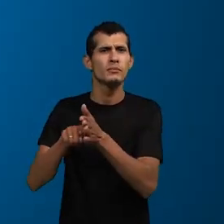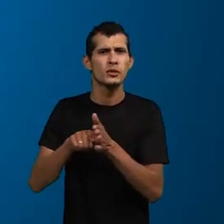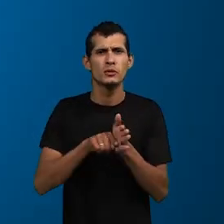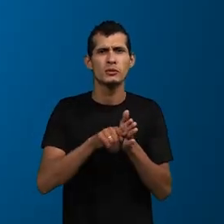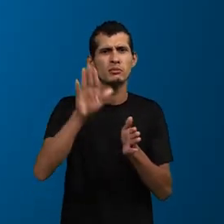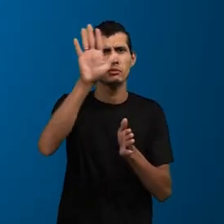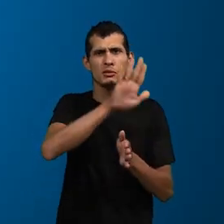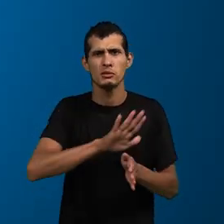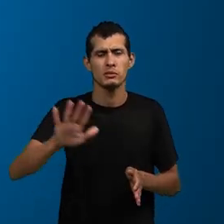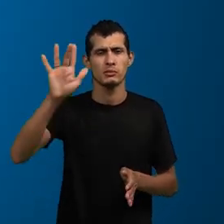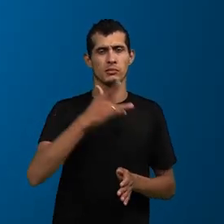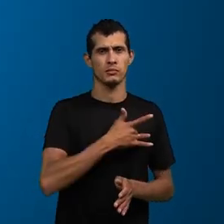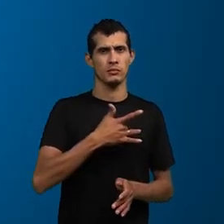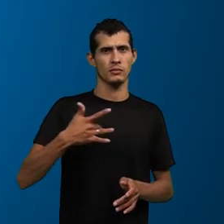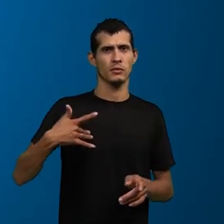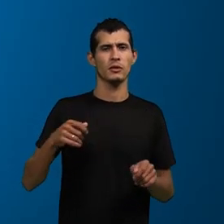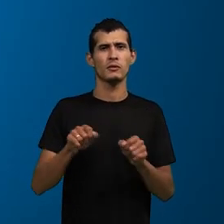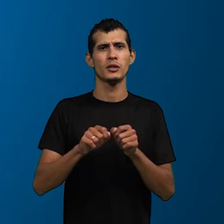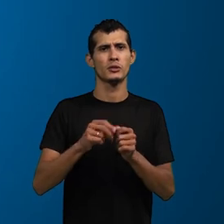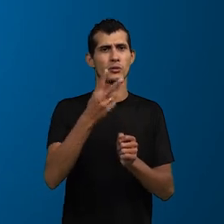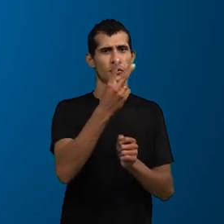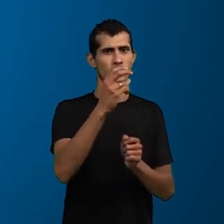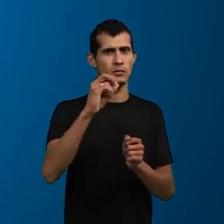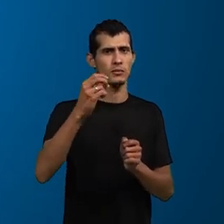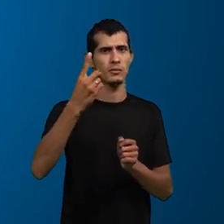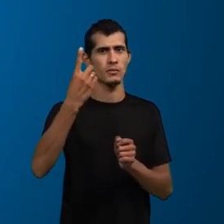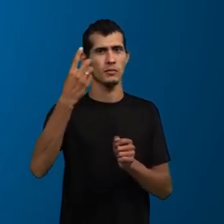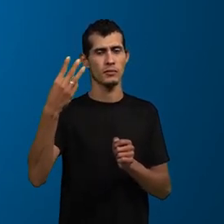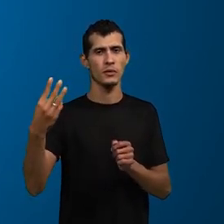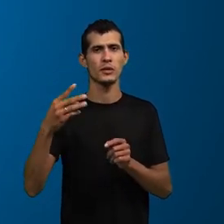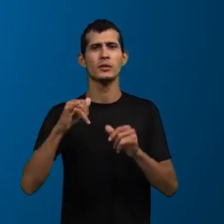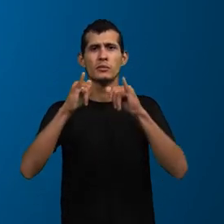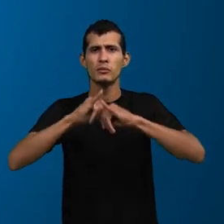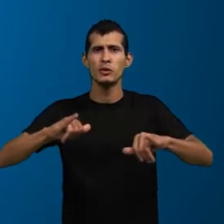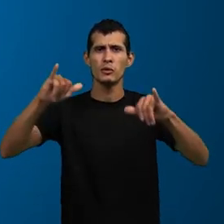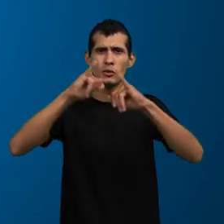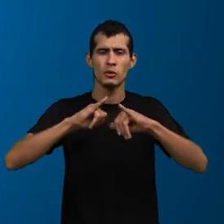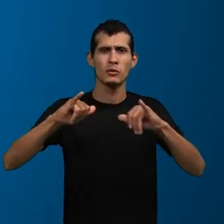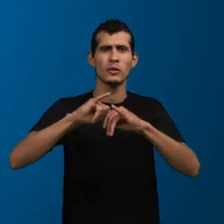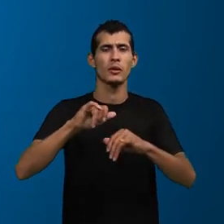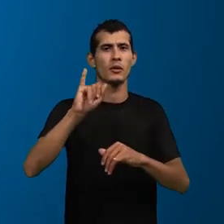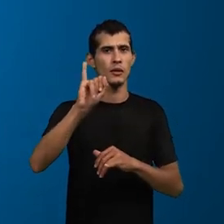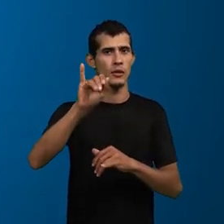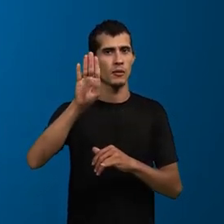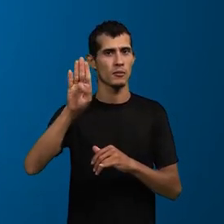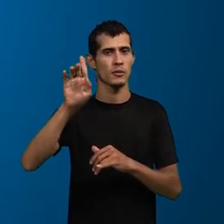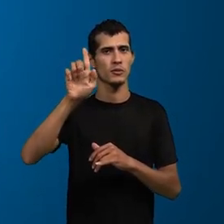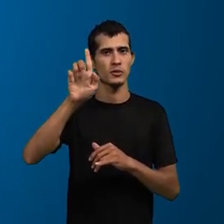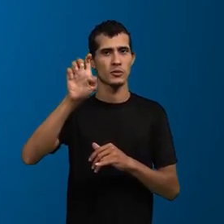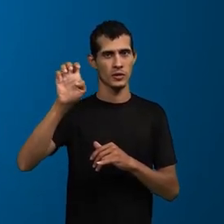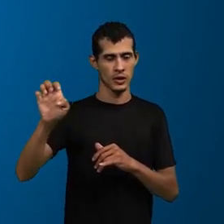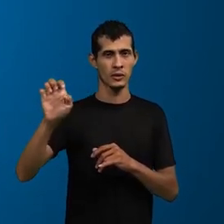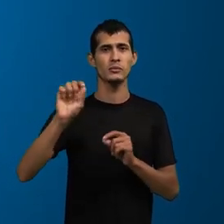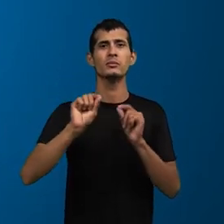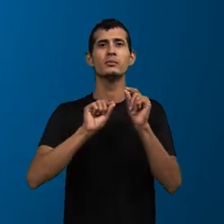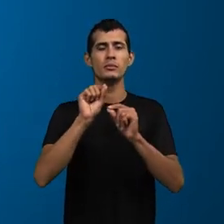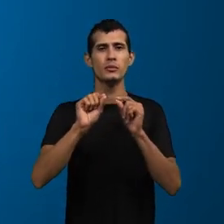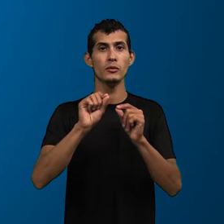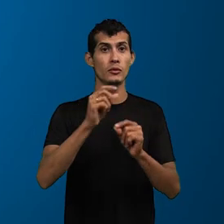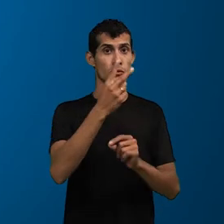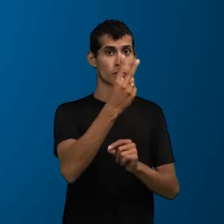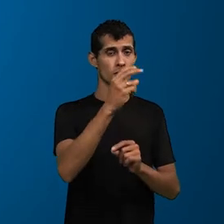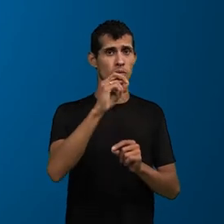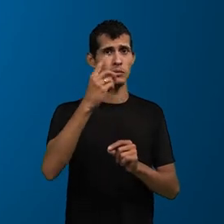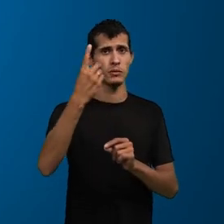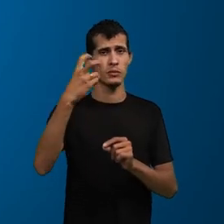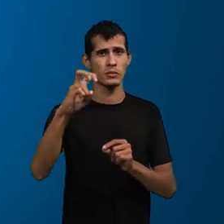Segundo a Pesquisa Nacional de Saúde, realizada em 2013 e publicada pelo Instituto Brasileiro de Geografia e Estatística, o IBGE,